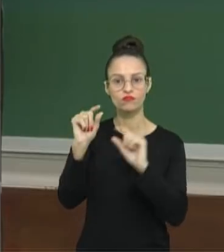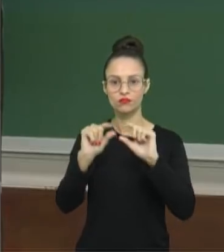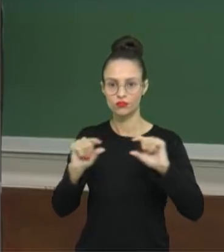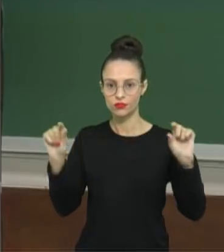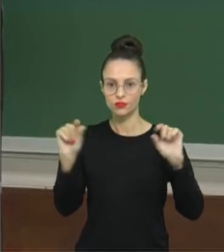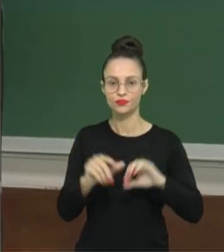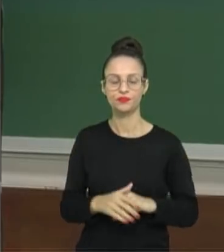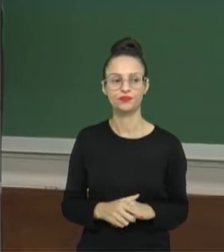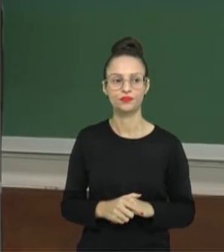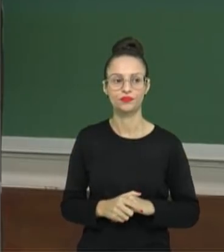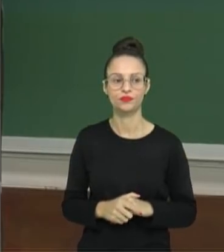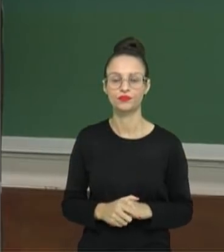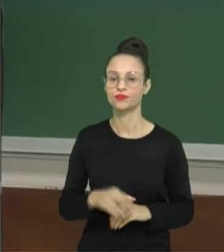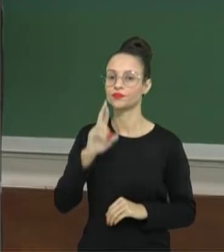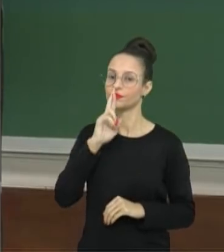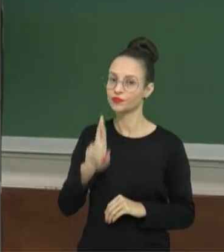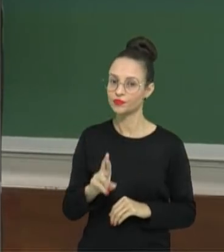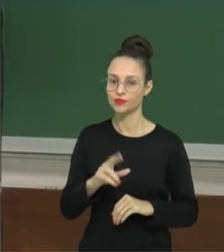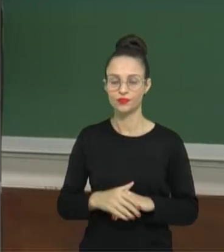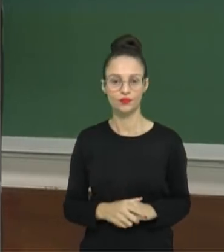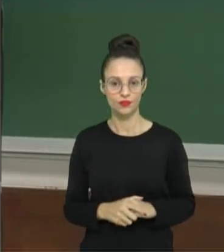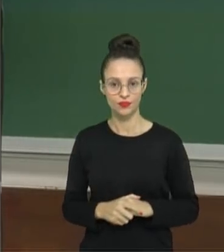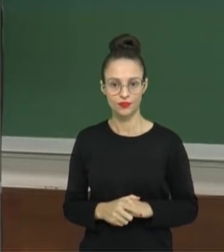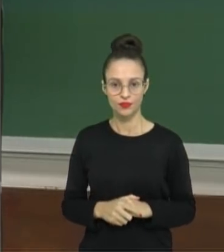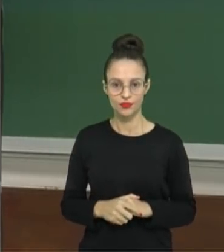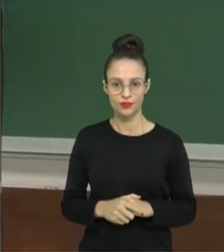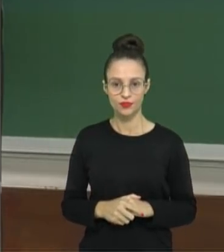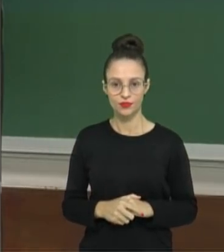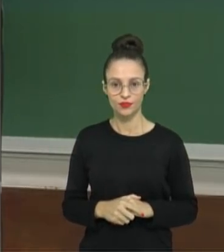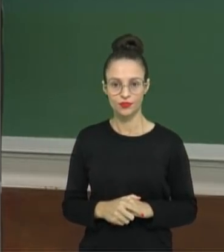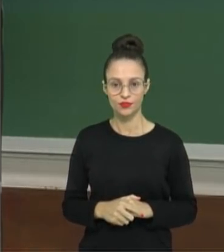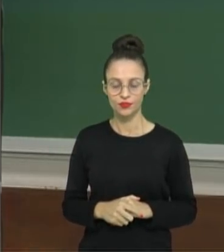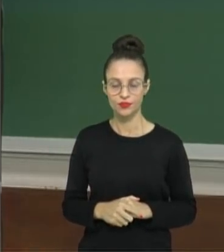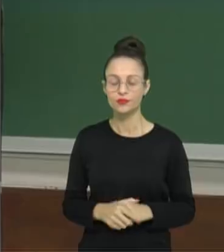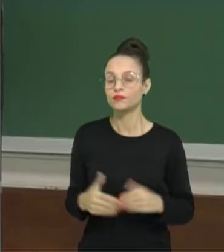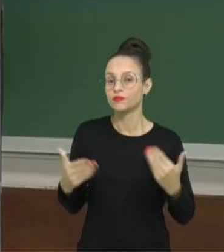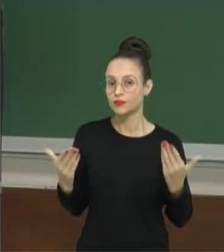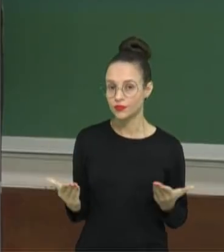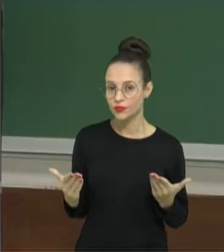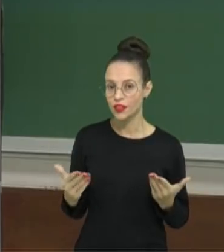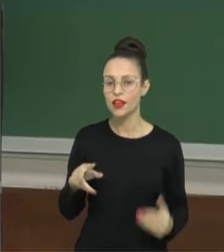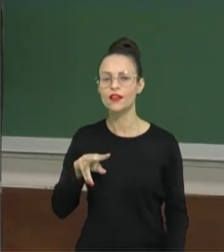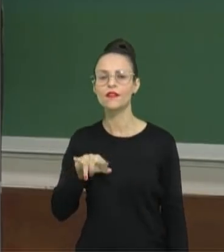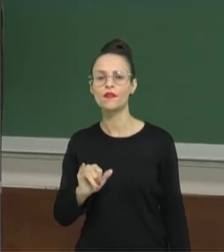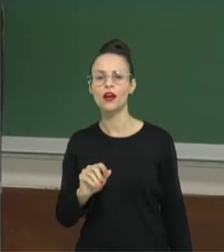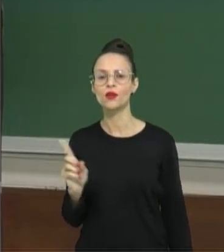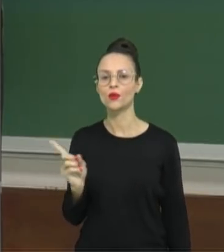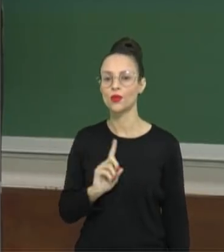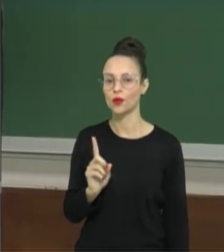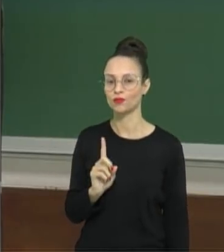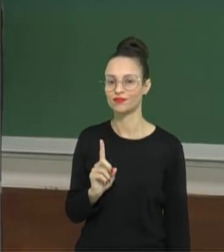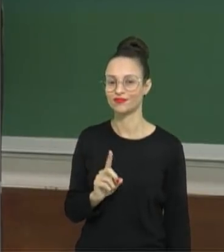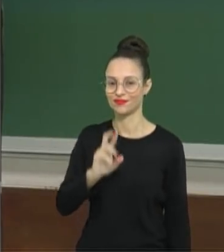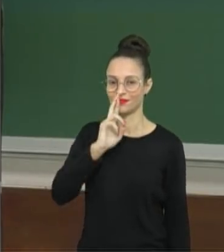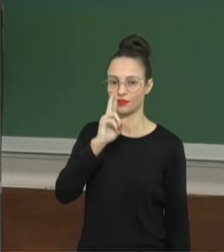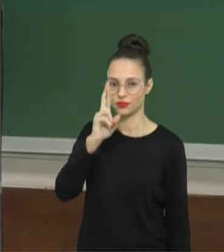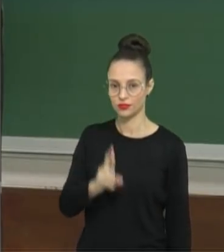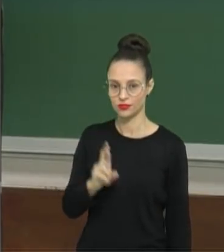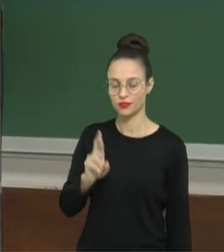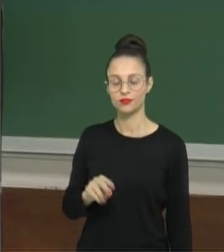sentença. E ele responde, no, I am not. E aí, ele vai ou não vai? A resposta